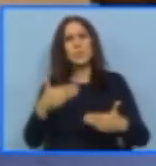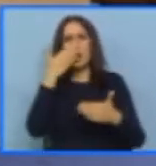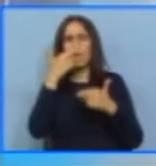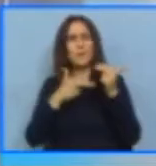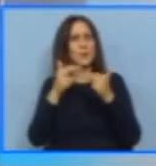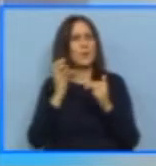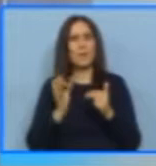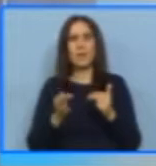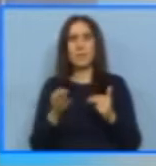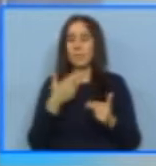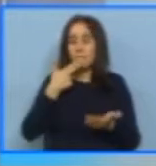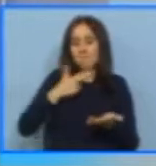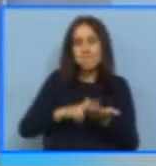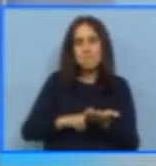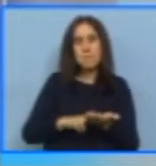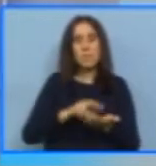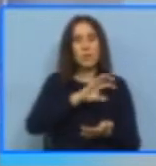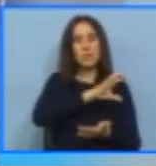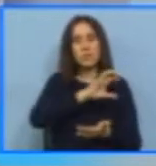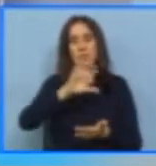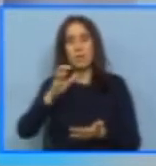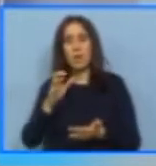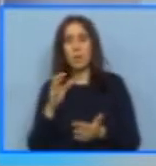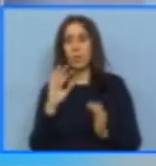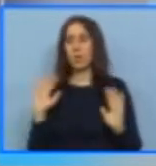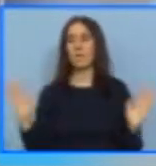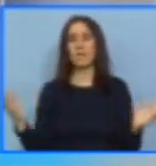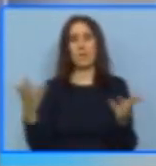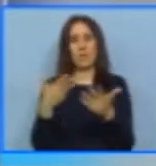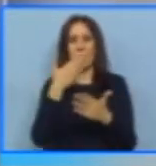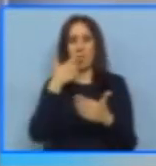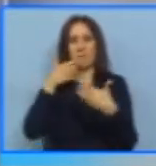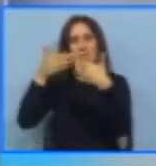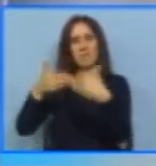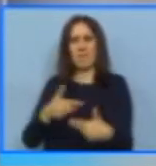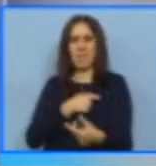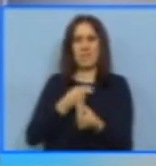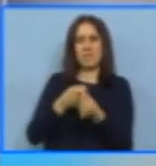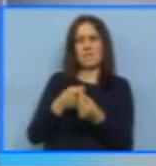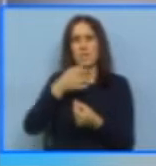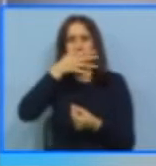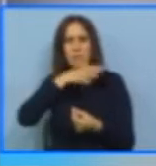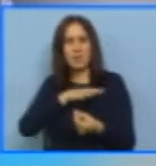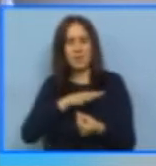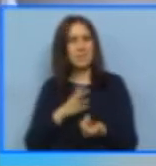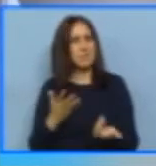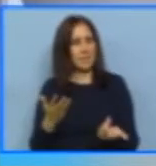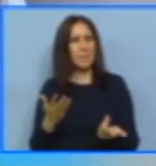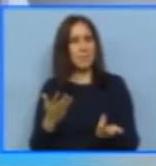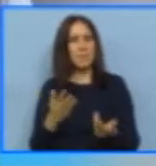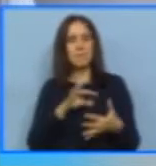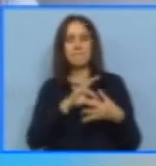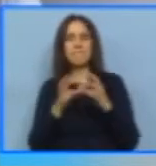quer os muros mesmo físicos entre Estados, quer os muros à volta de cada um de nós, que o vizinho é já um inimigo. Ora, este fio